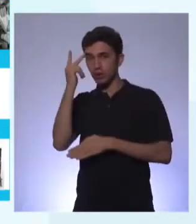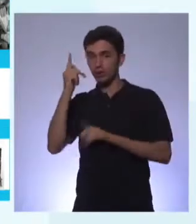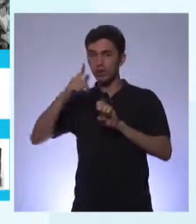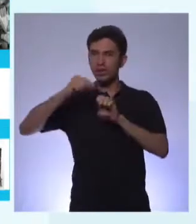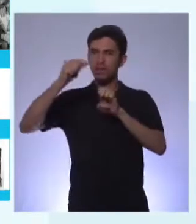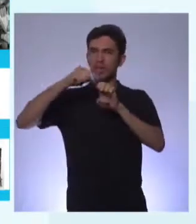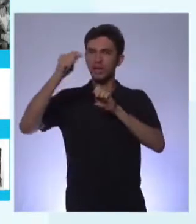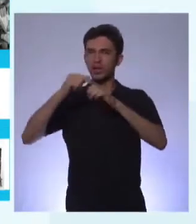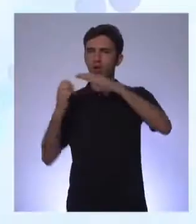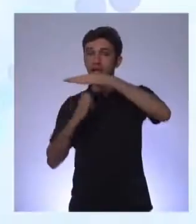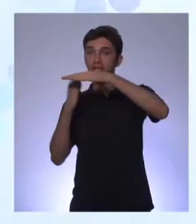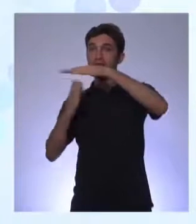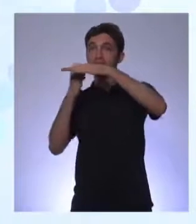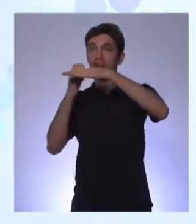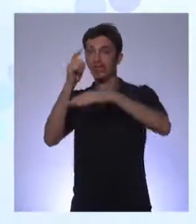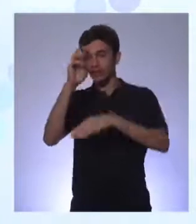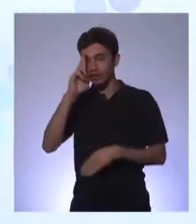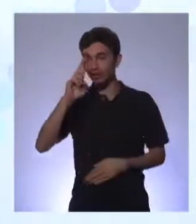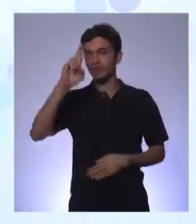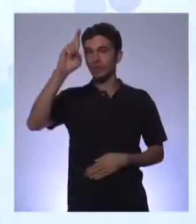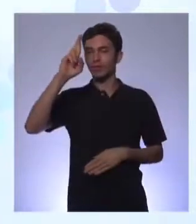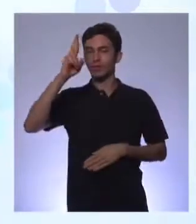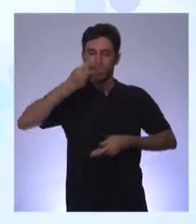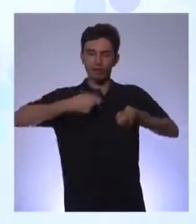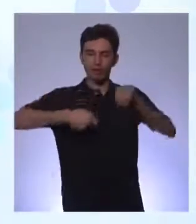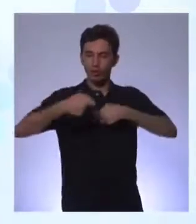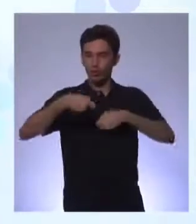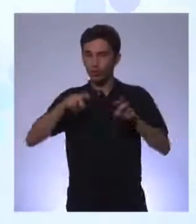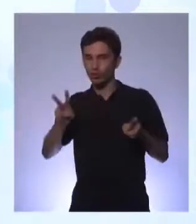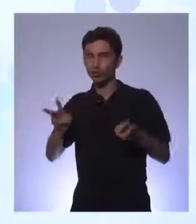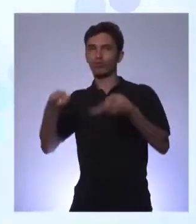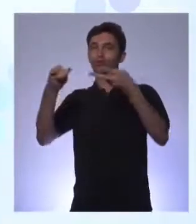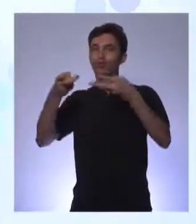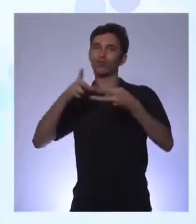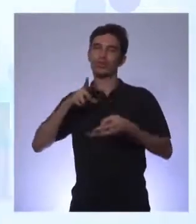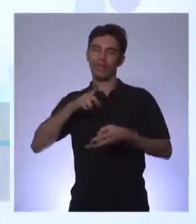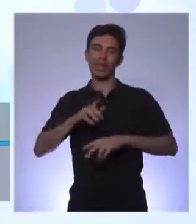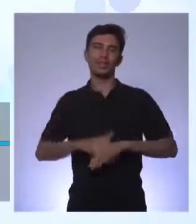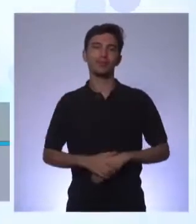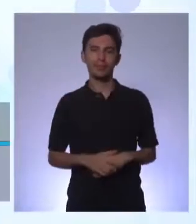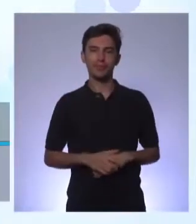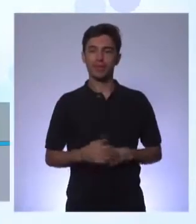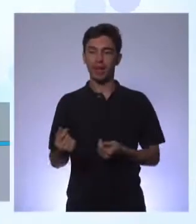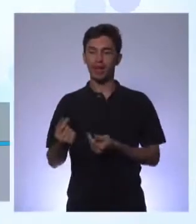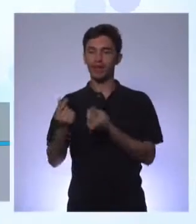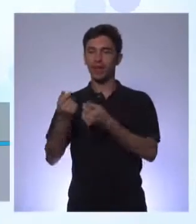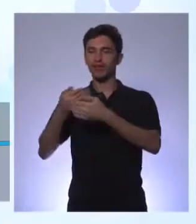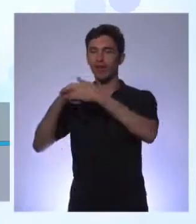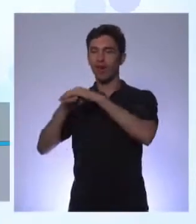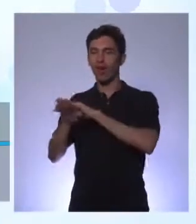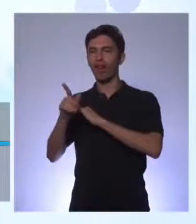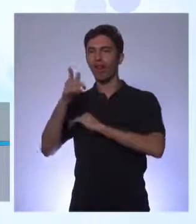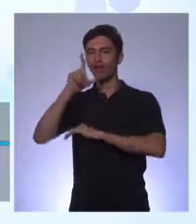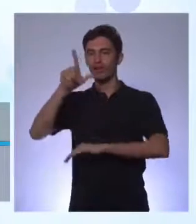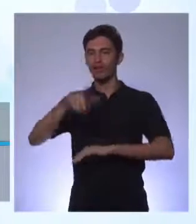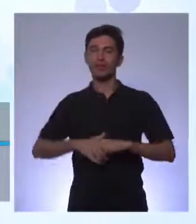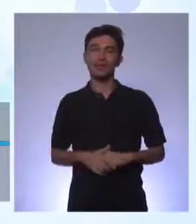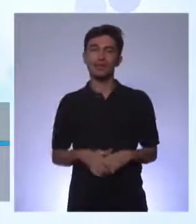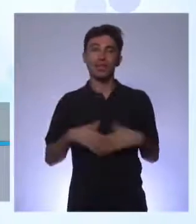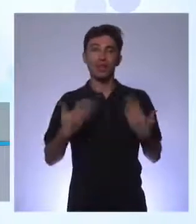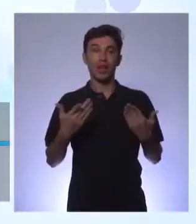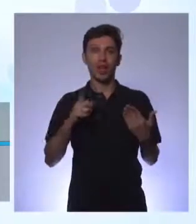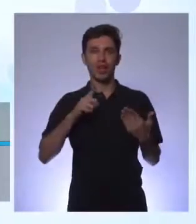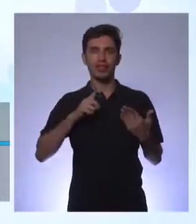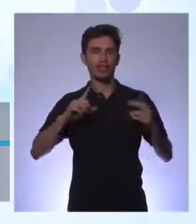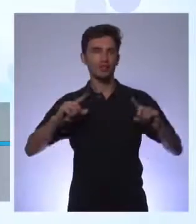de capital. Então, nós estamos observando aí que existe um